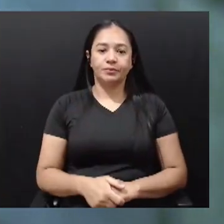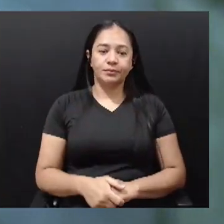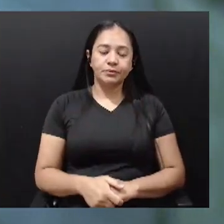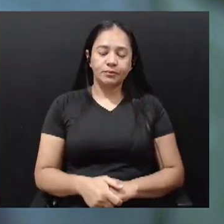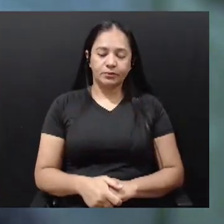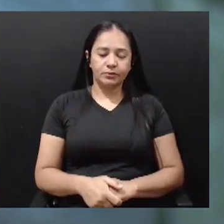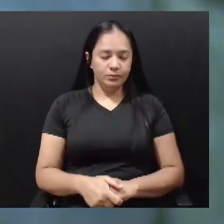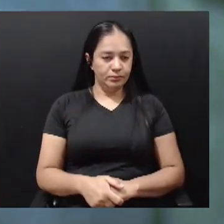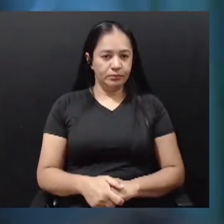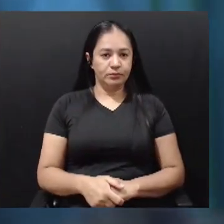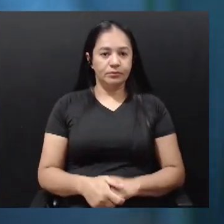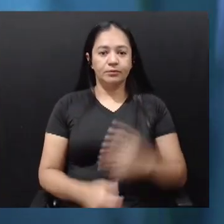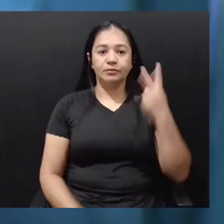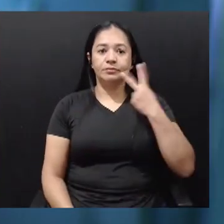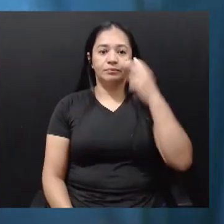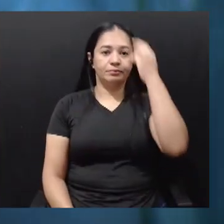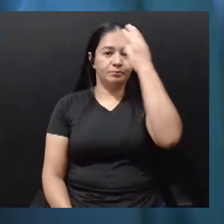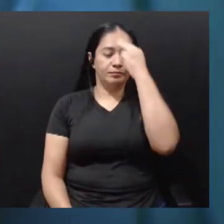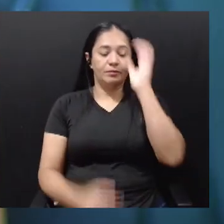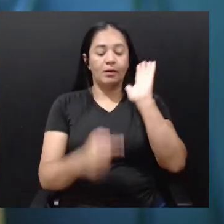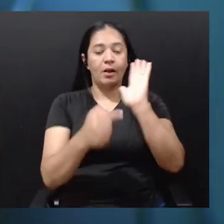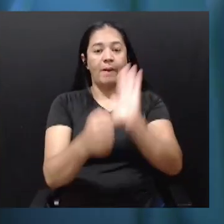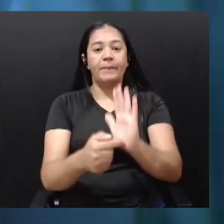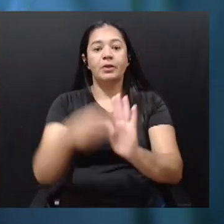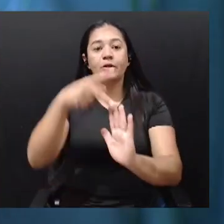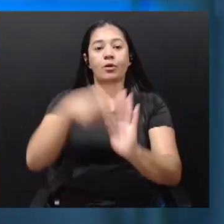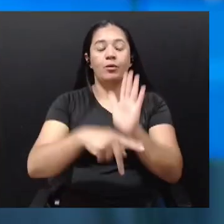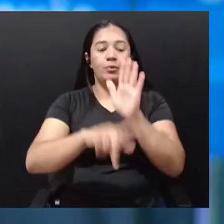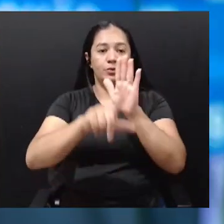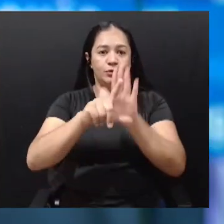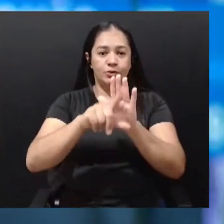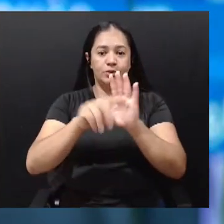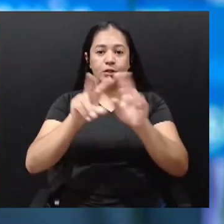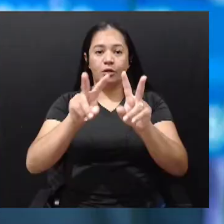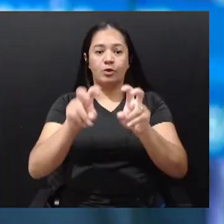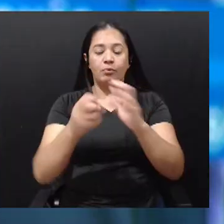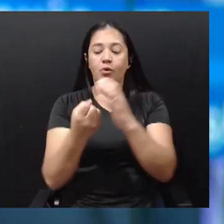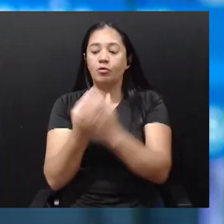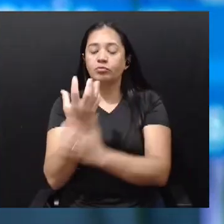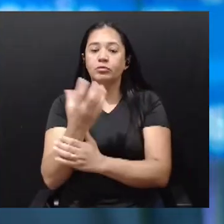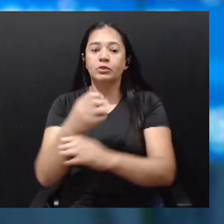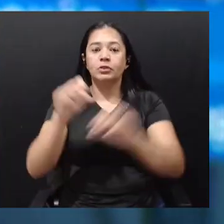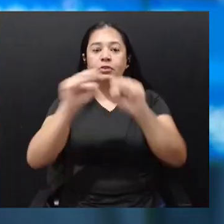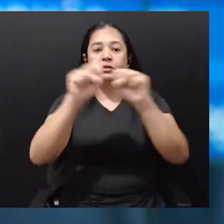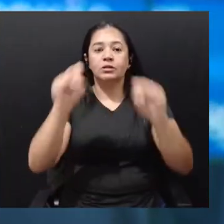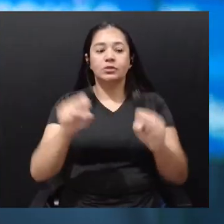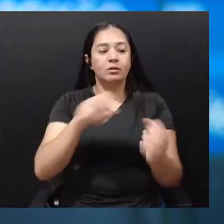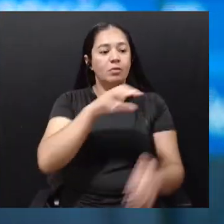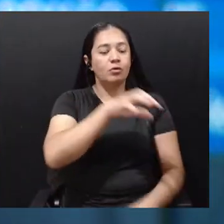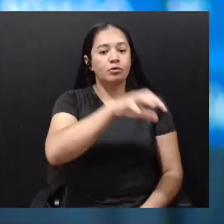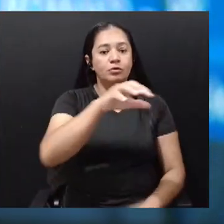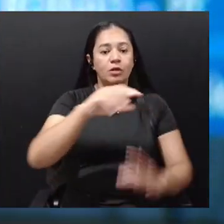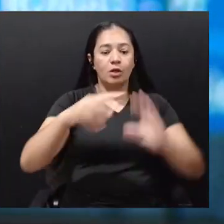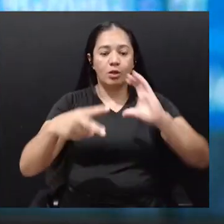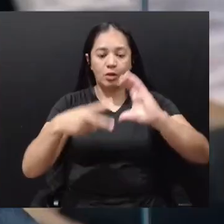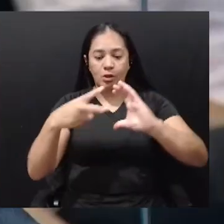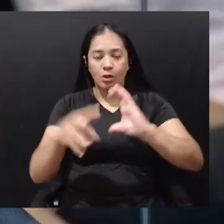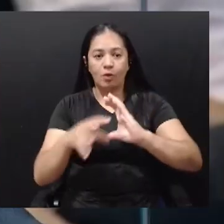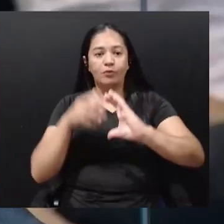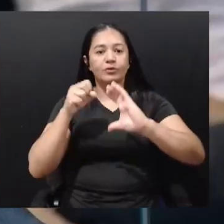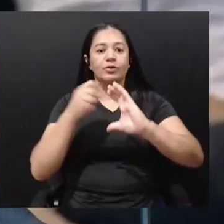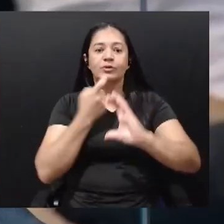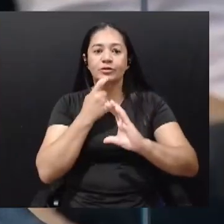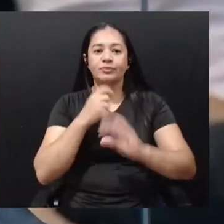Romão apresentou um projeto de lei ordinária sobre a criação do Sistema Setorial do Audiovisual de Campinas, o Cinecamp,